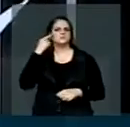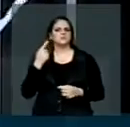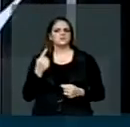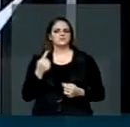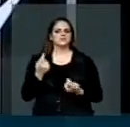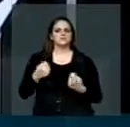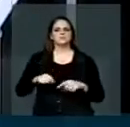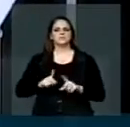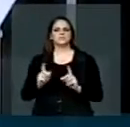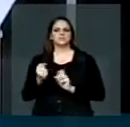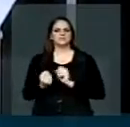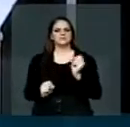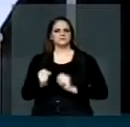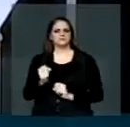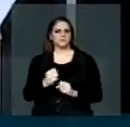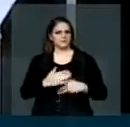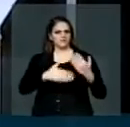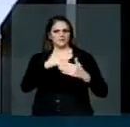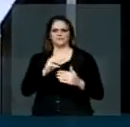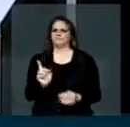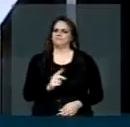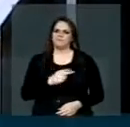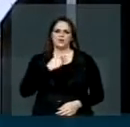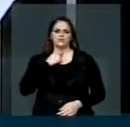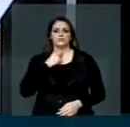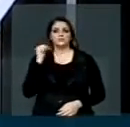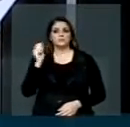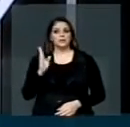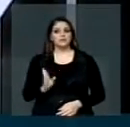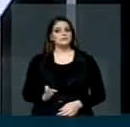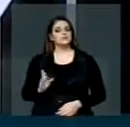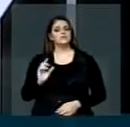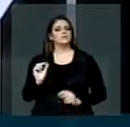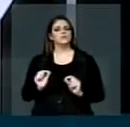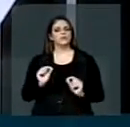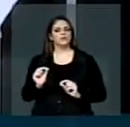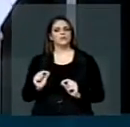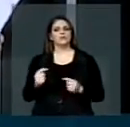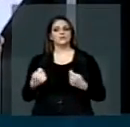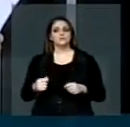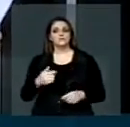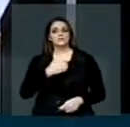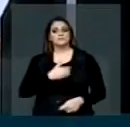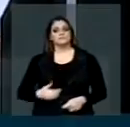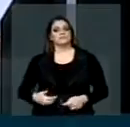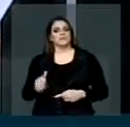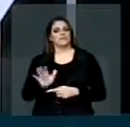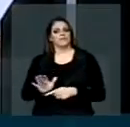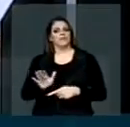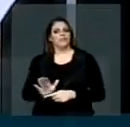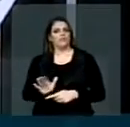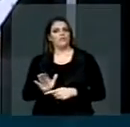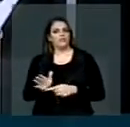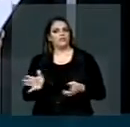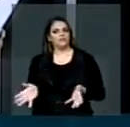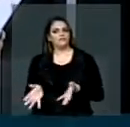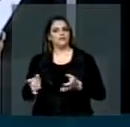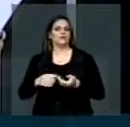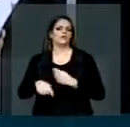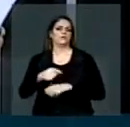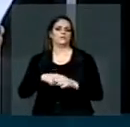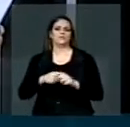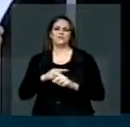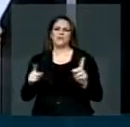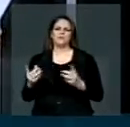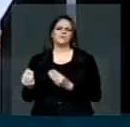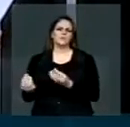crescimento. A formação histórica do Brasil criou uma cultura apegada à presença do Estado na economia, que até hoje é vista por